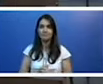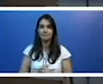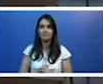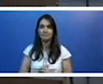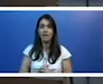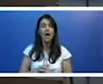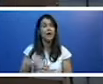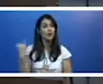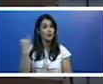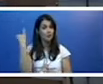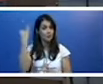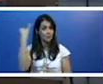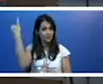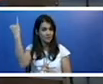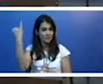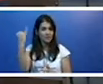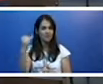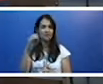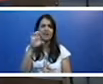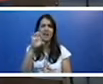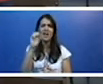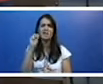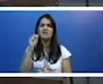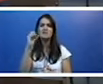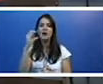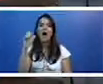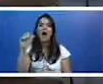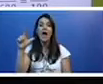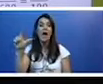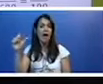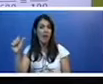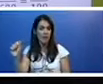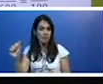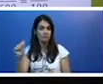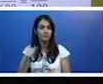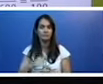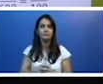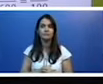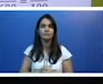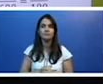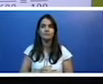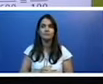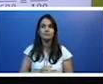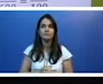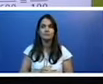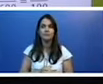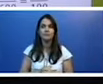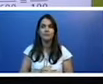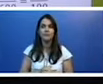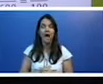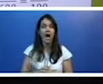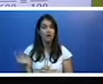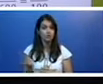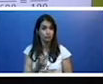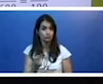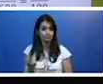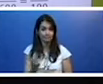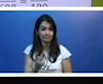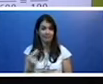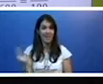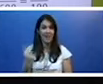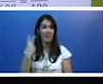Uma coisa muito importante em escala é que as duas